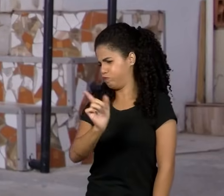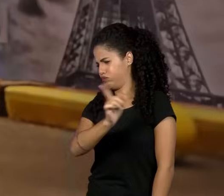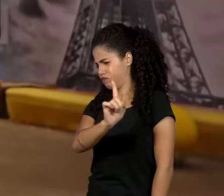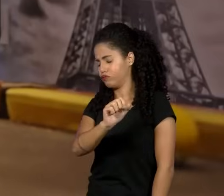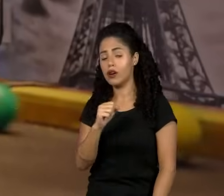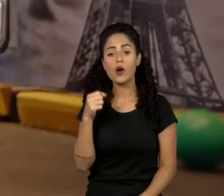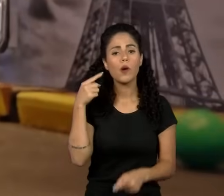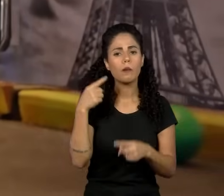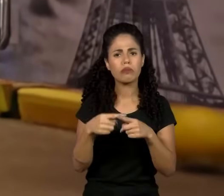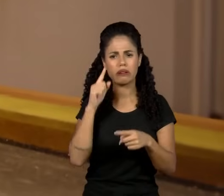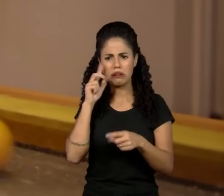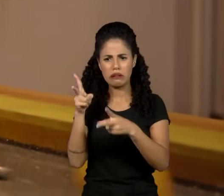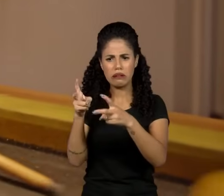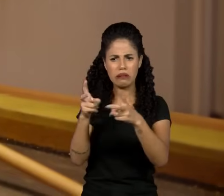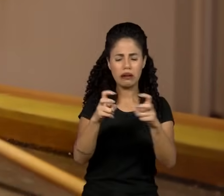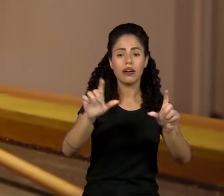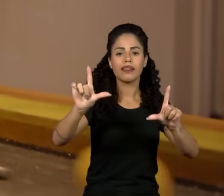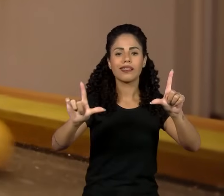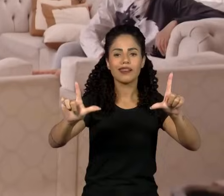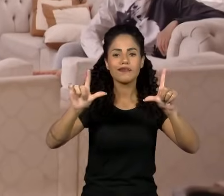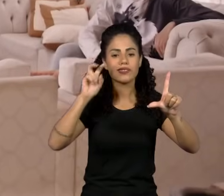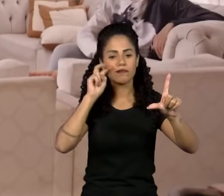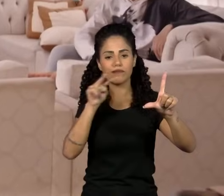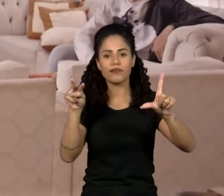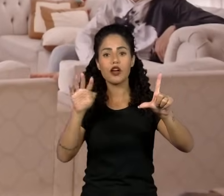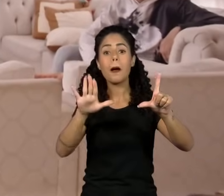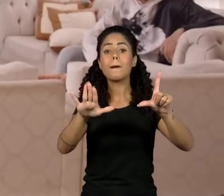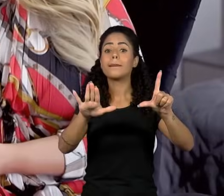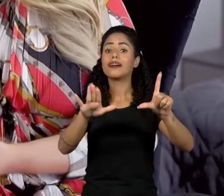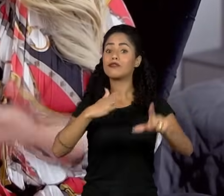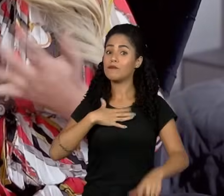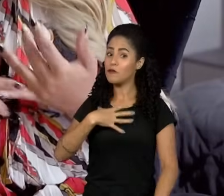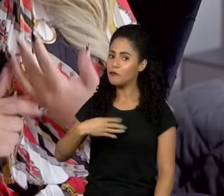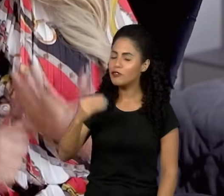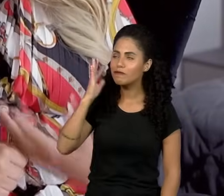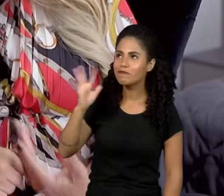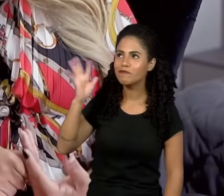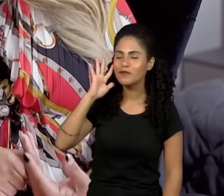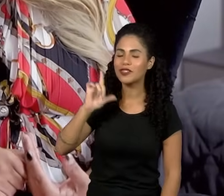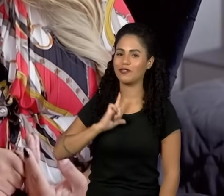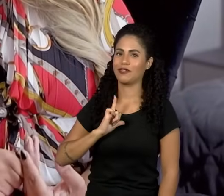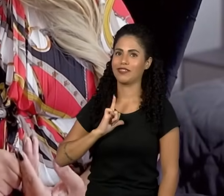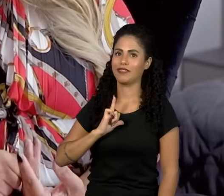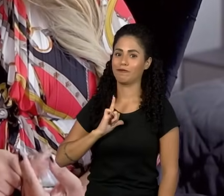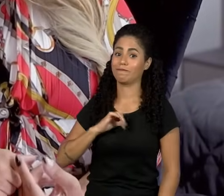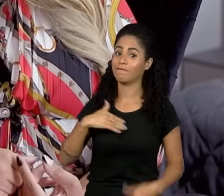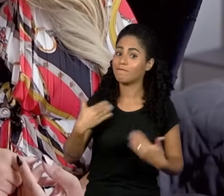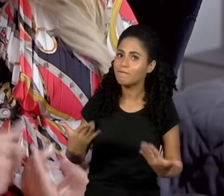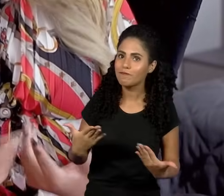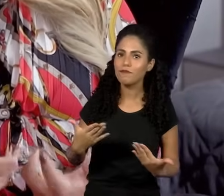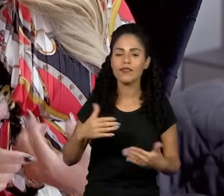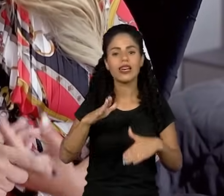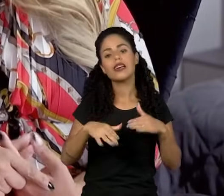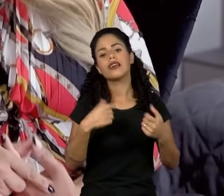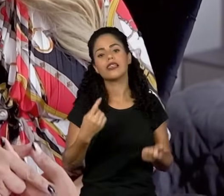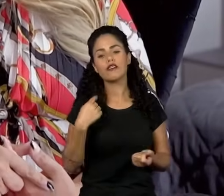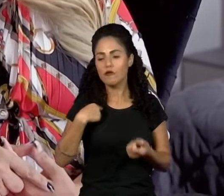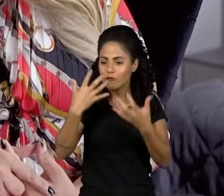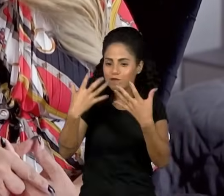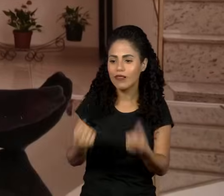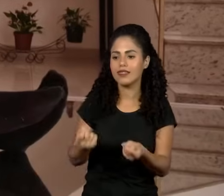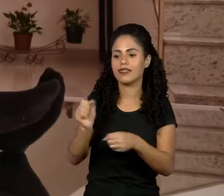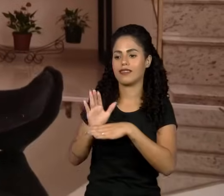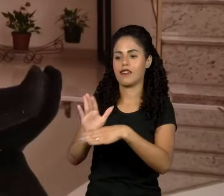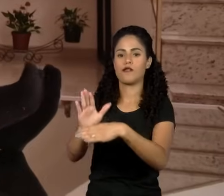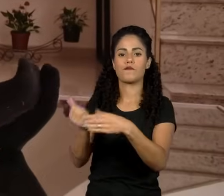porque pelo que eu via na televisão. Só que era o sonho do meu filho. Eu pedi as contas do meu serviço e abracei o sonho